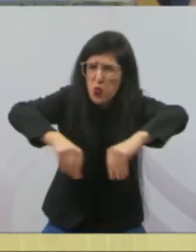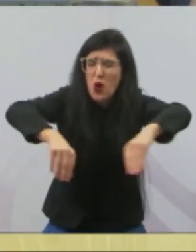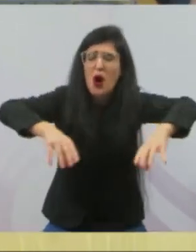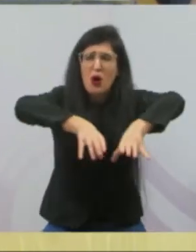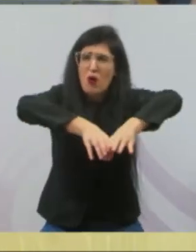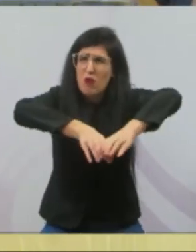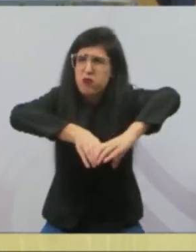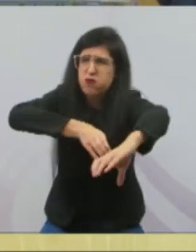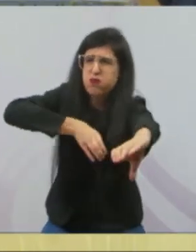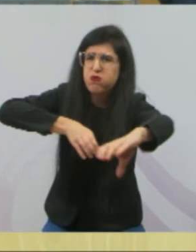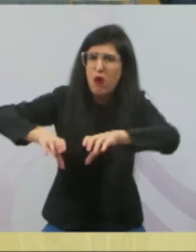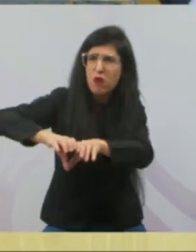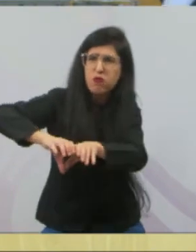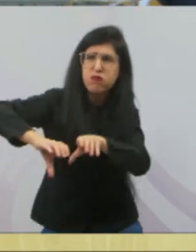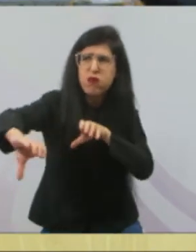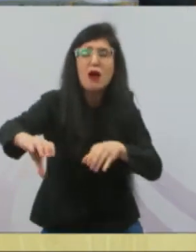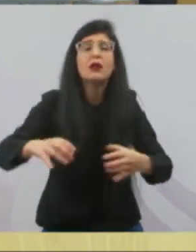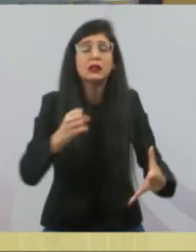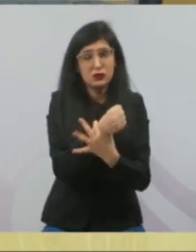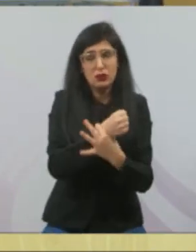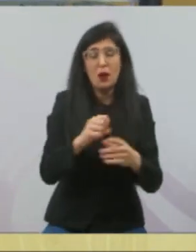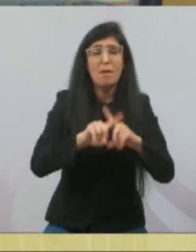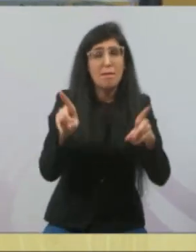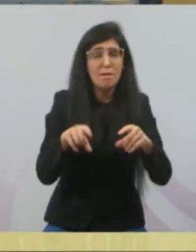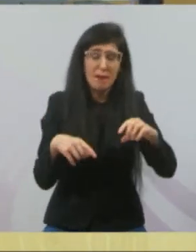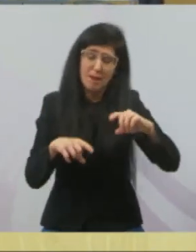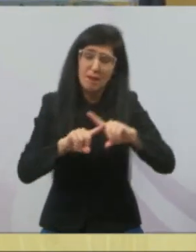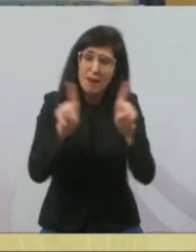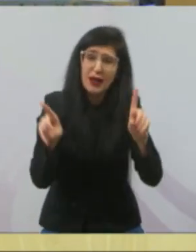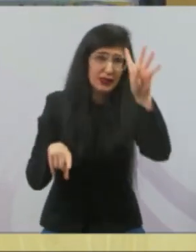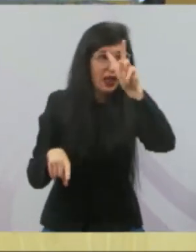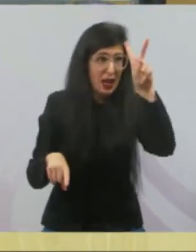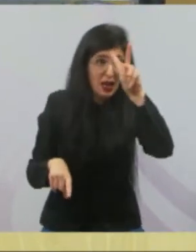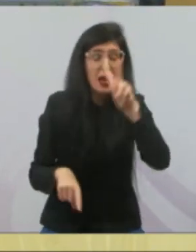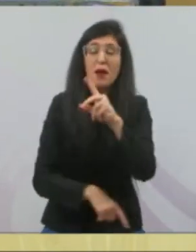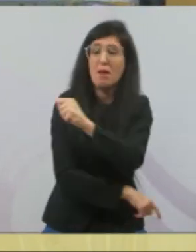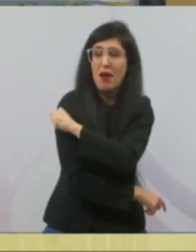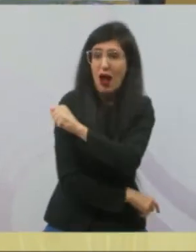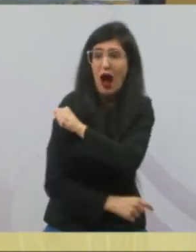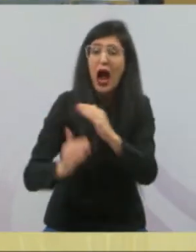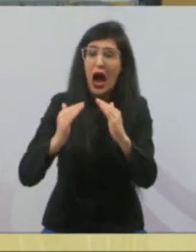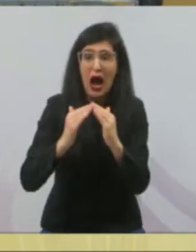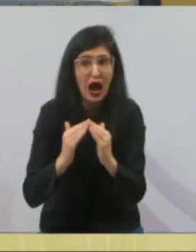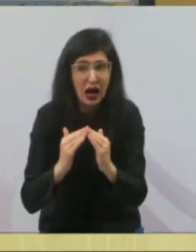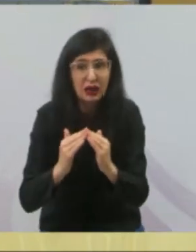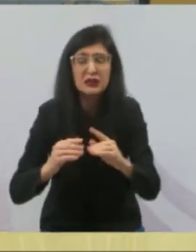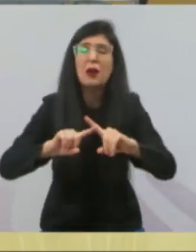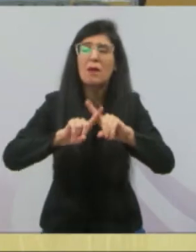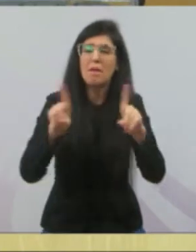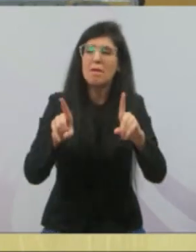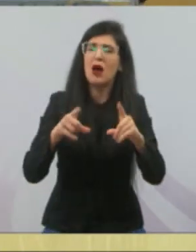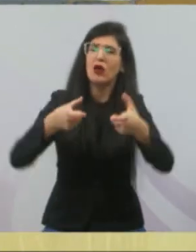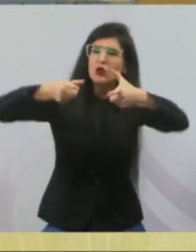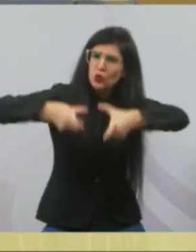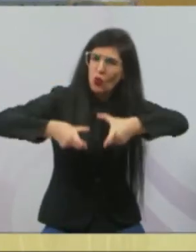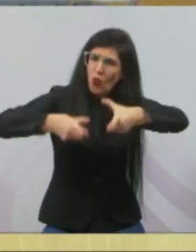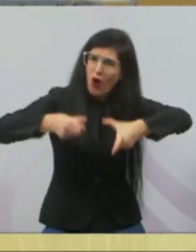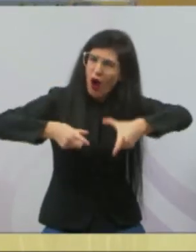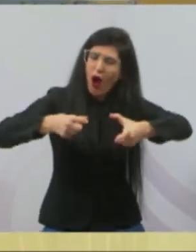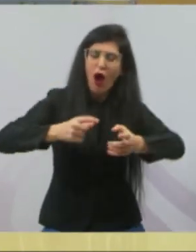eu confesso que a gente fica muito triste da forma que está sendo conduzido